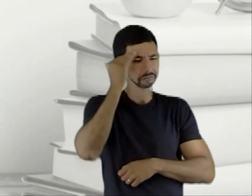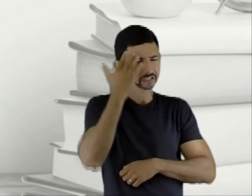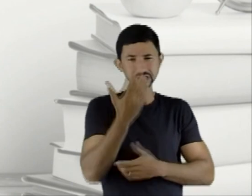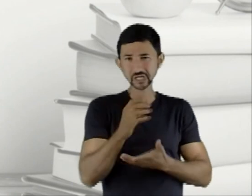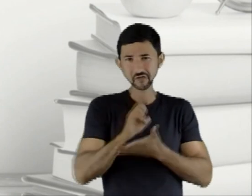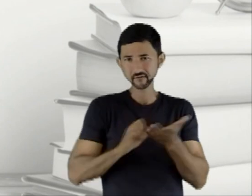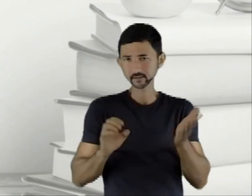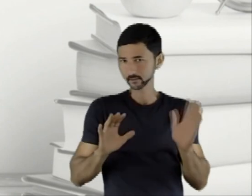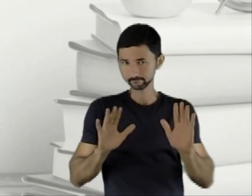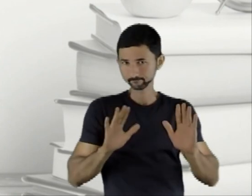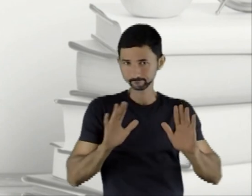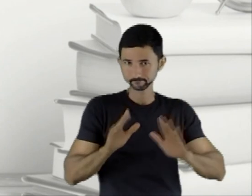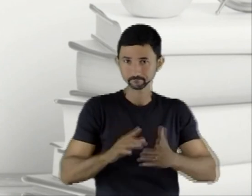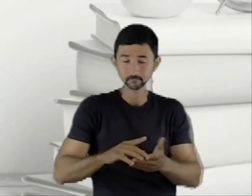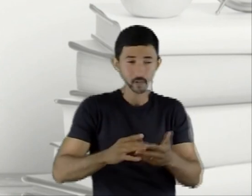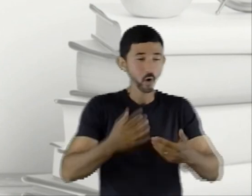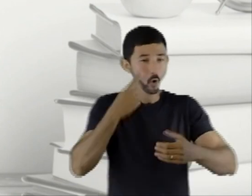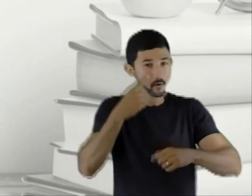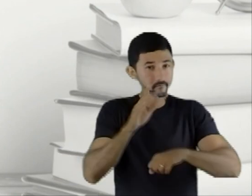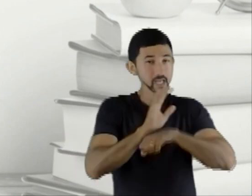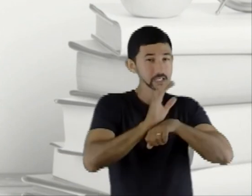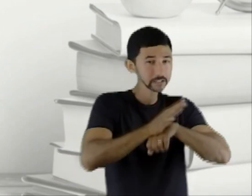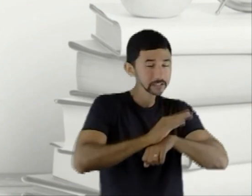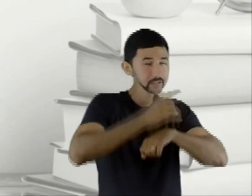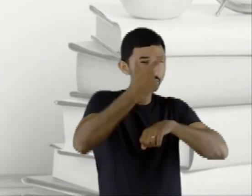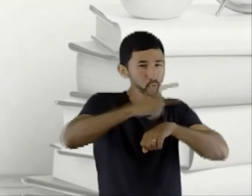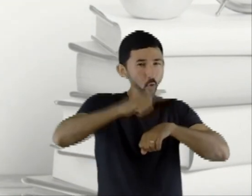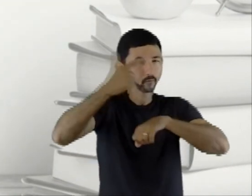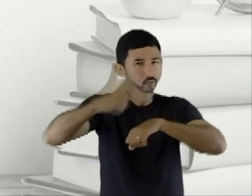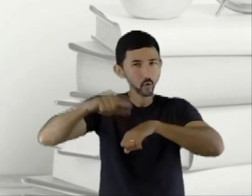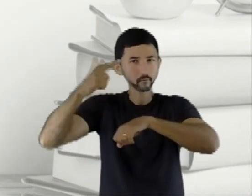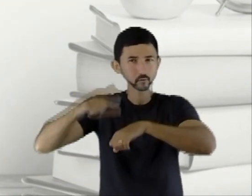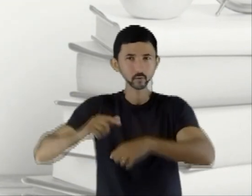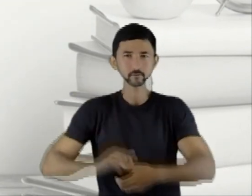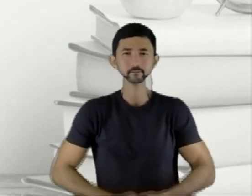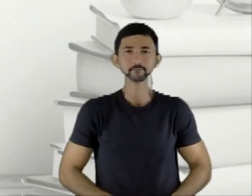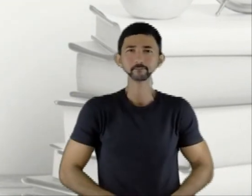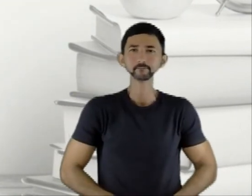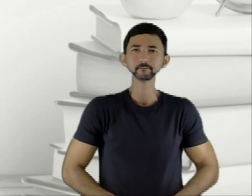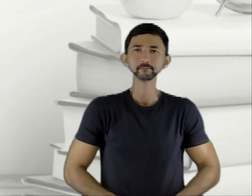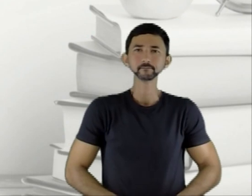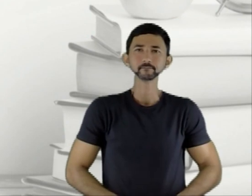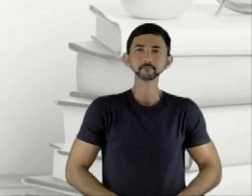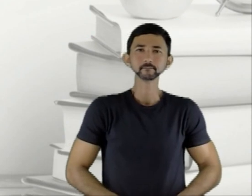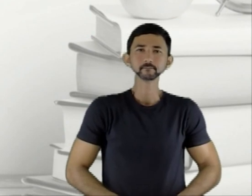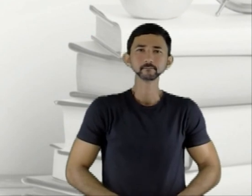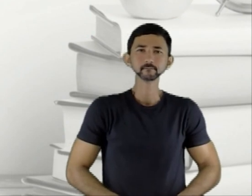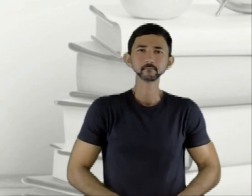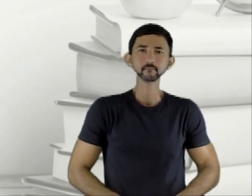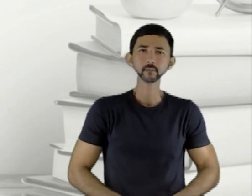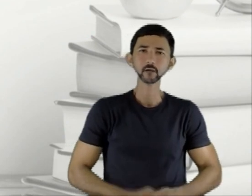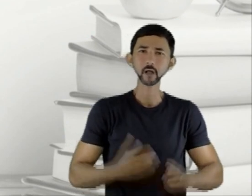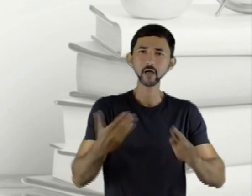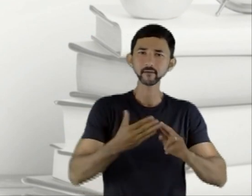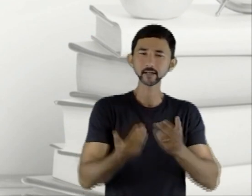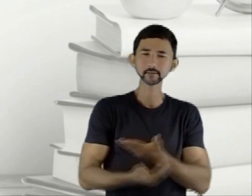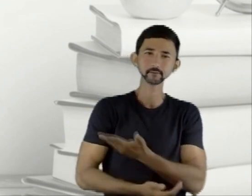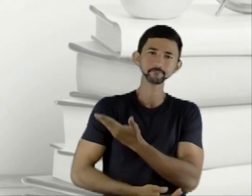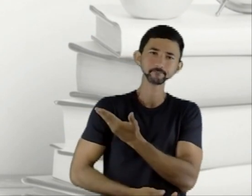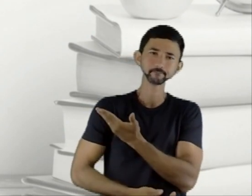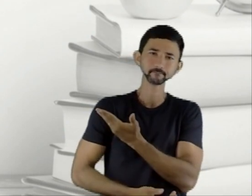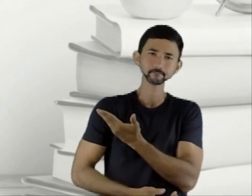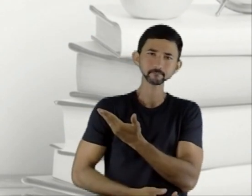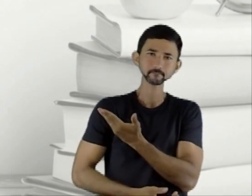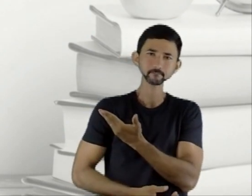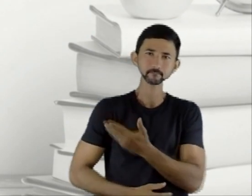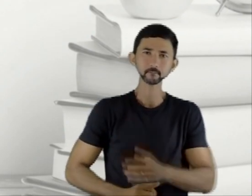exercício, certo? Não importando, claro, o livro didático. Aqui nós temos as nossas referências, certo?